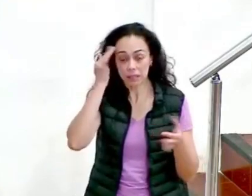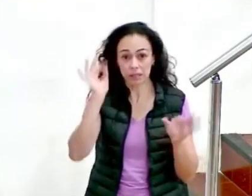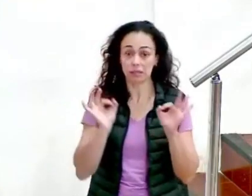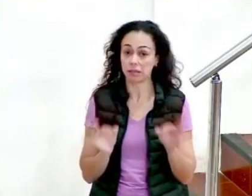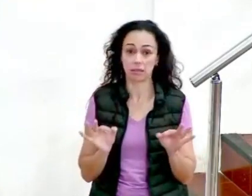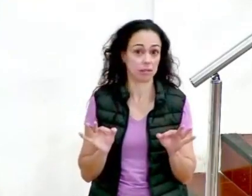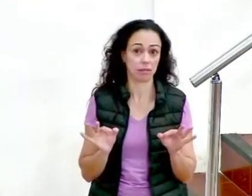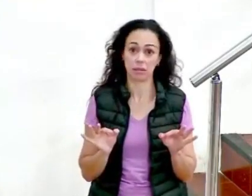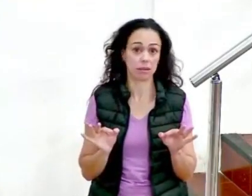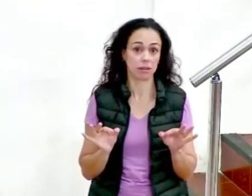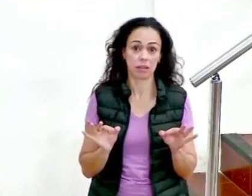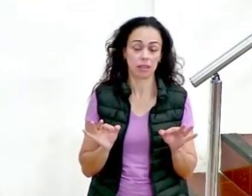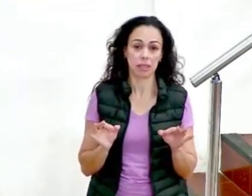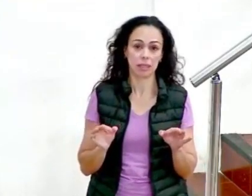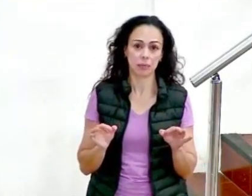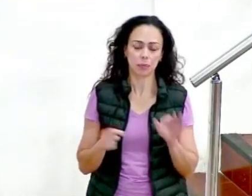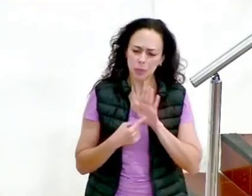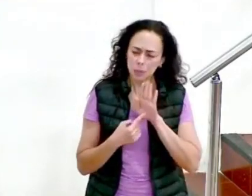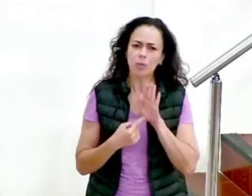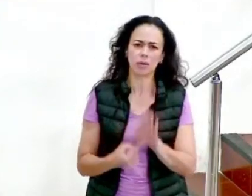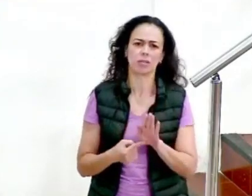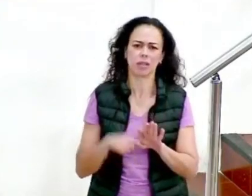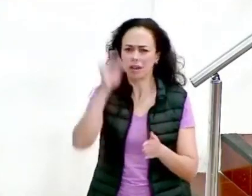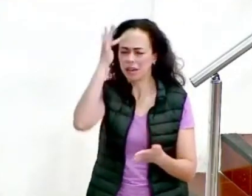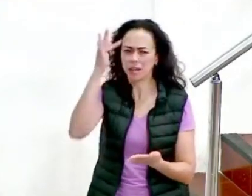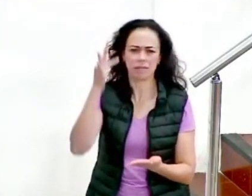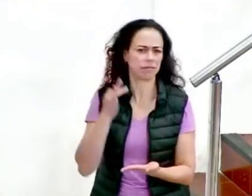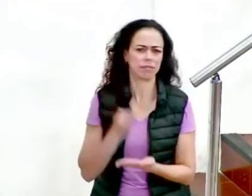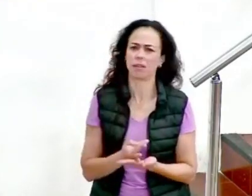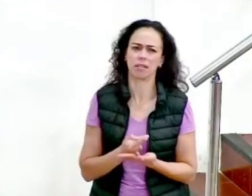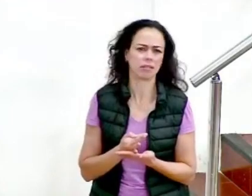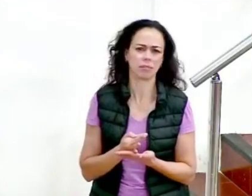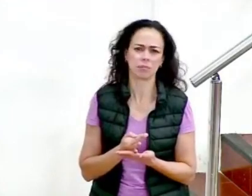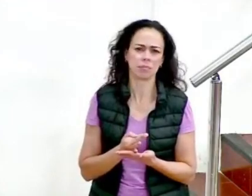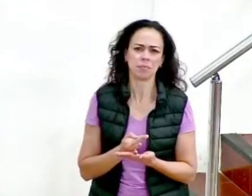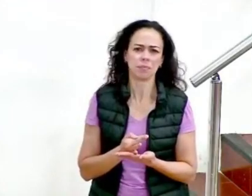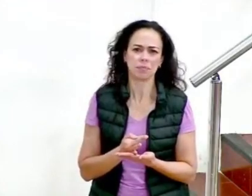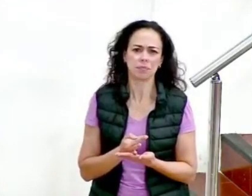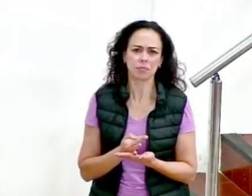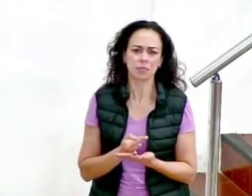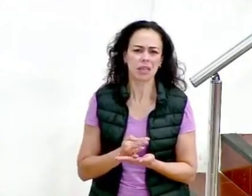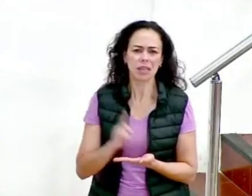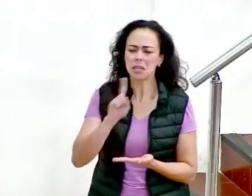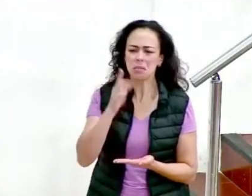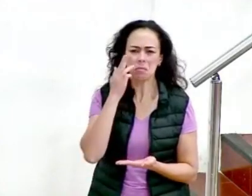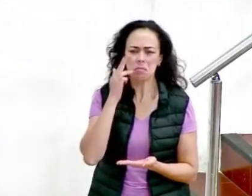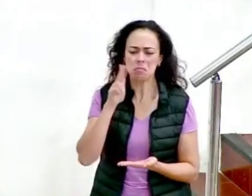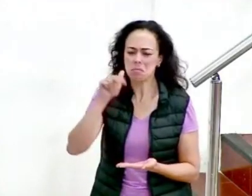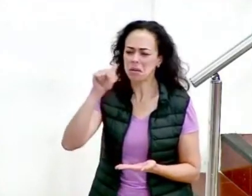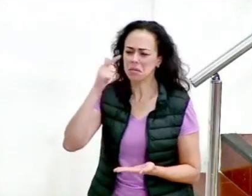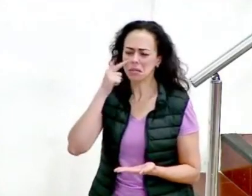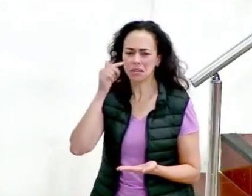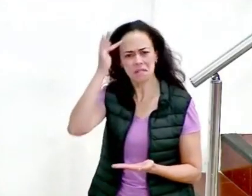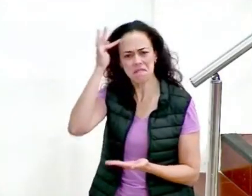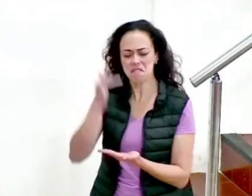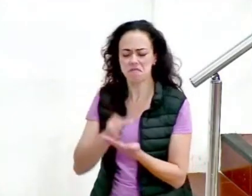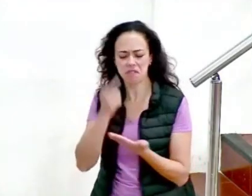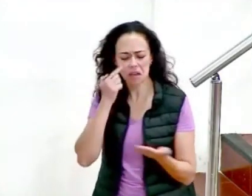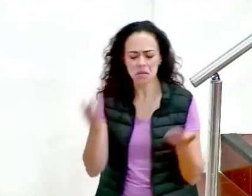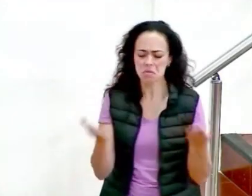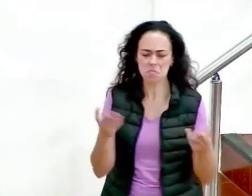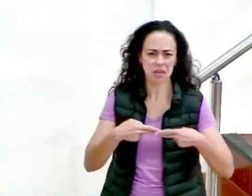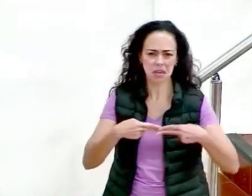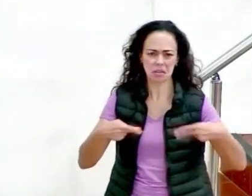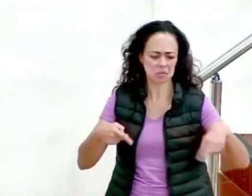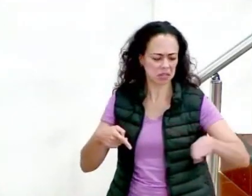uma fé, e uma fé que não se compara a algo natural, mas uma fé que só pode ser